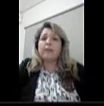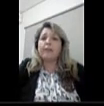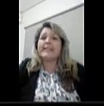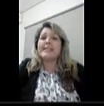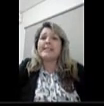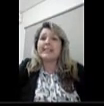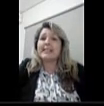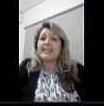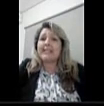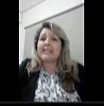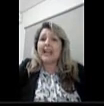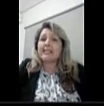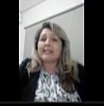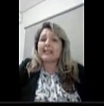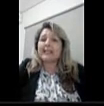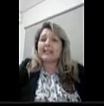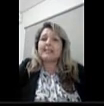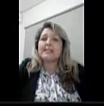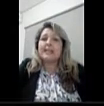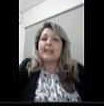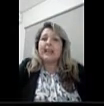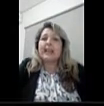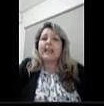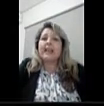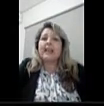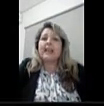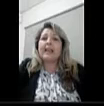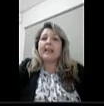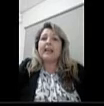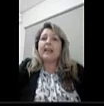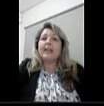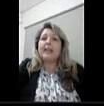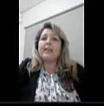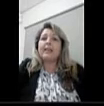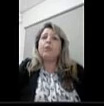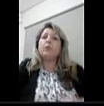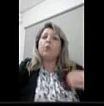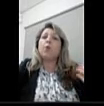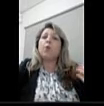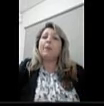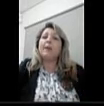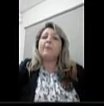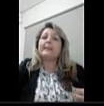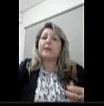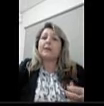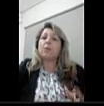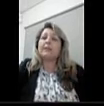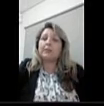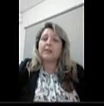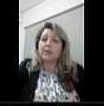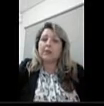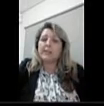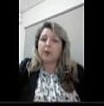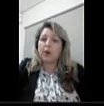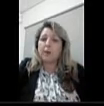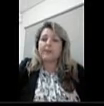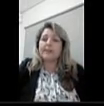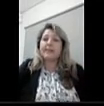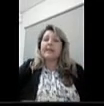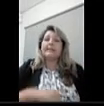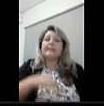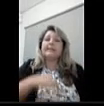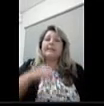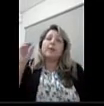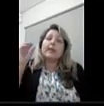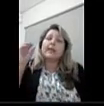Fornecer as ideias centrais e o aluno complementa com anotações próprias.